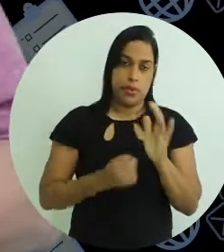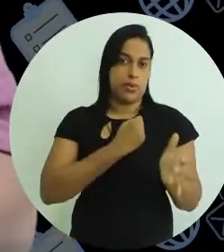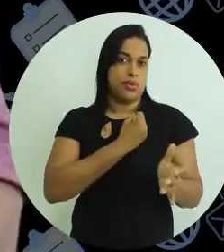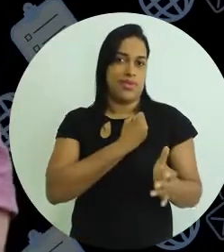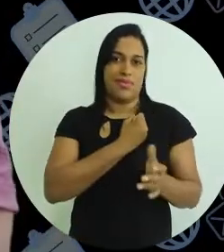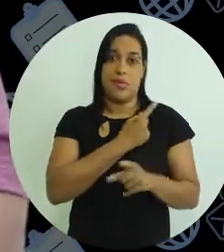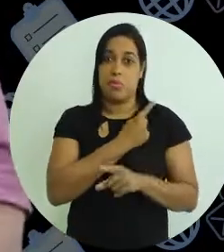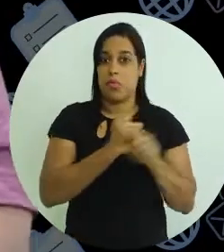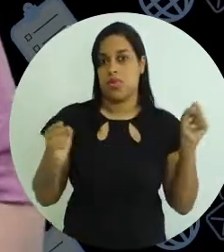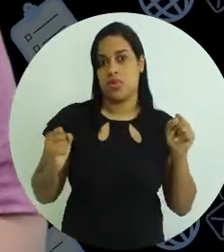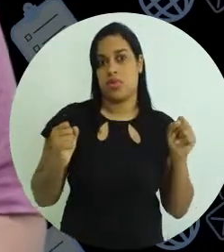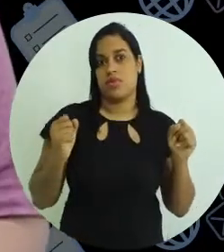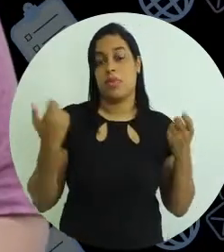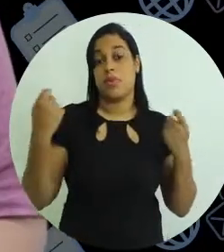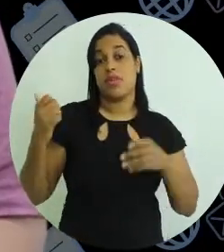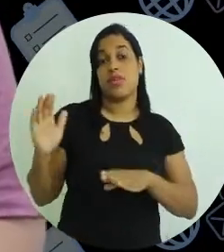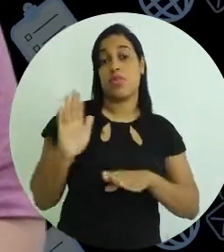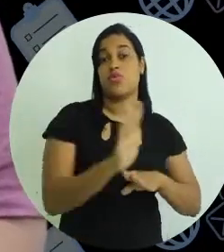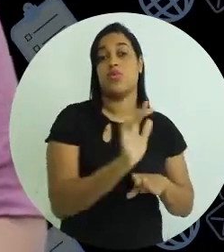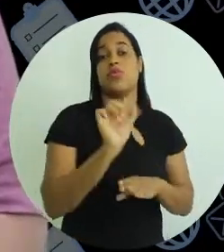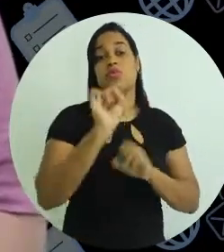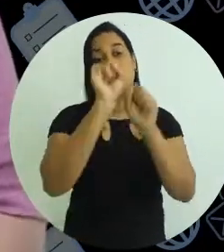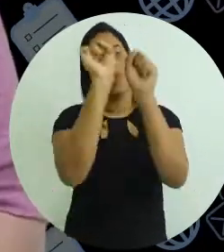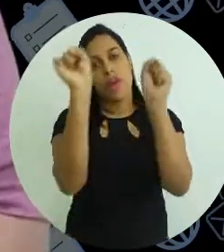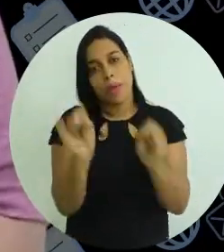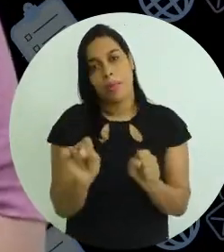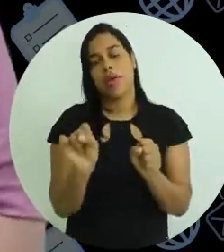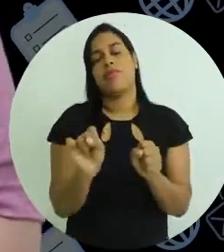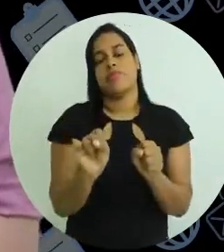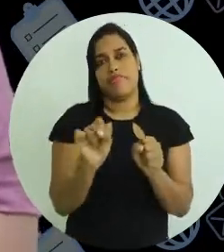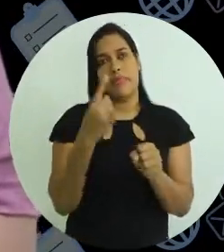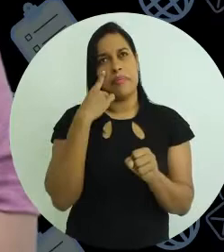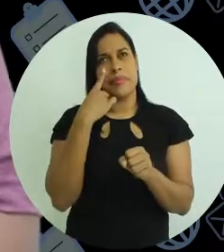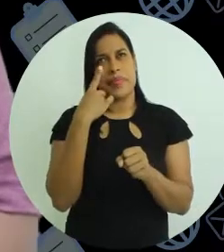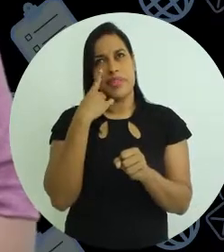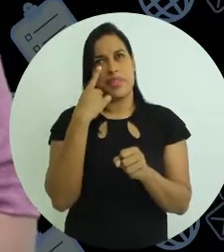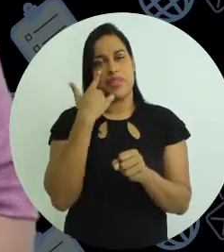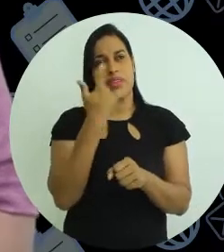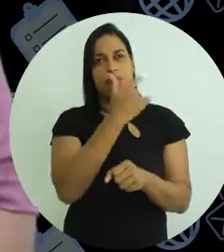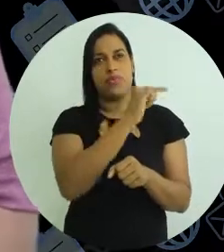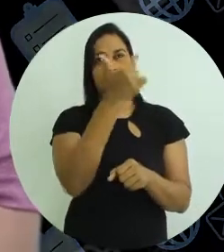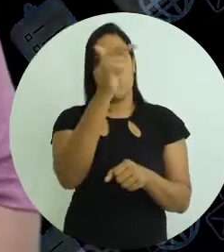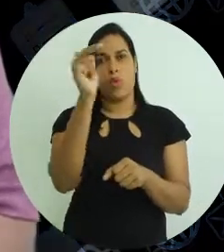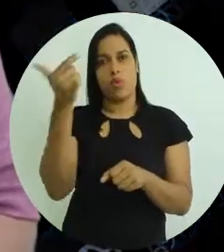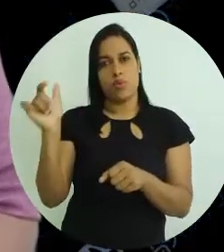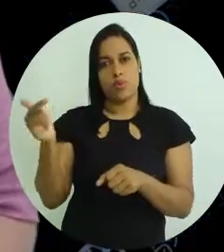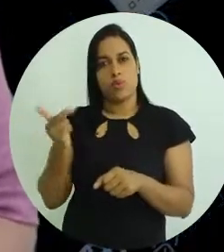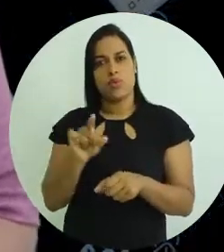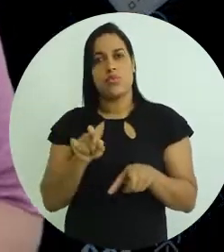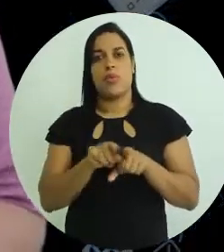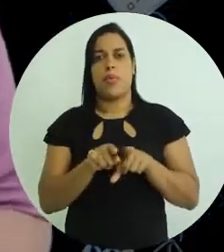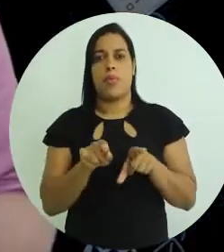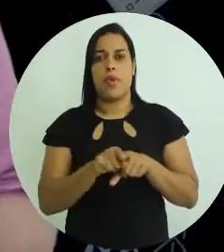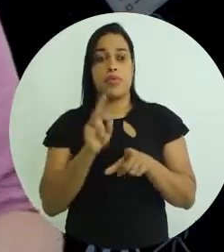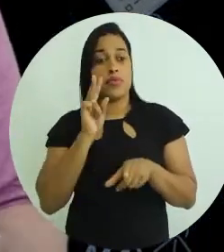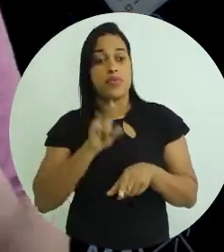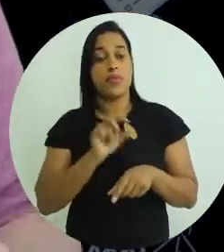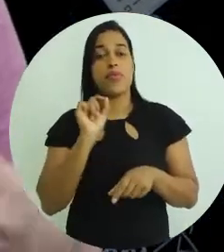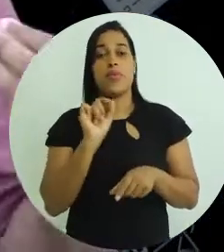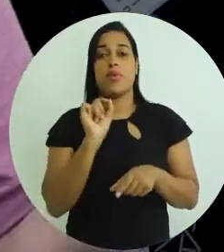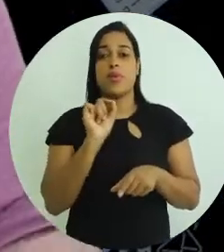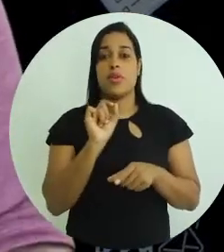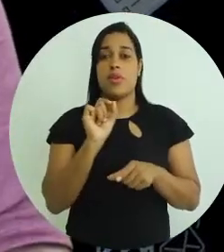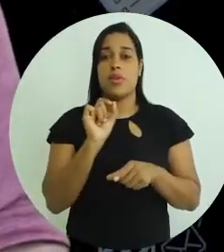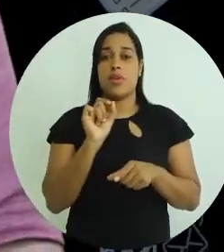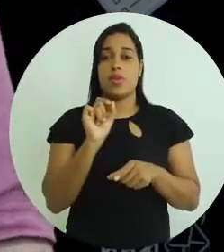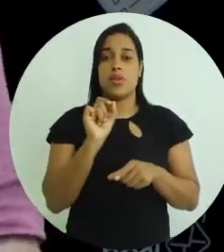tem como fazer isso sem o auxílio de um sistema. Se a gente para pensar em outras coisas, outros negócios, você vai ver que a escala é tão